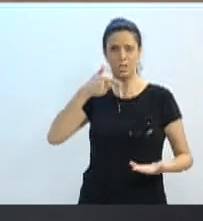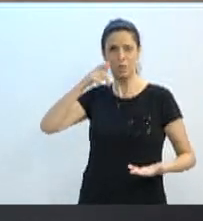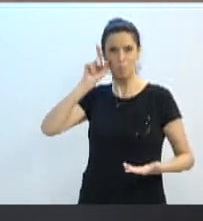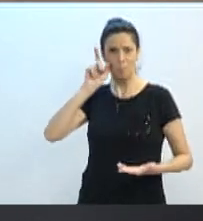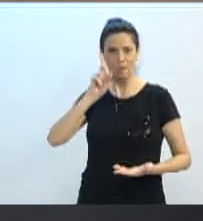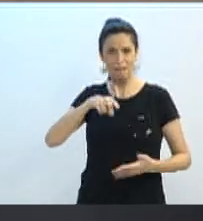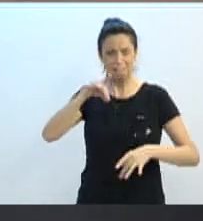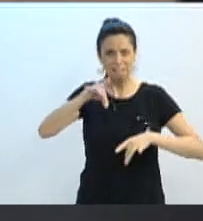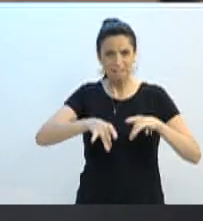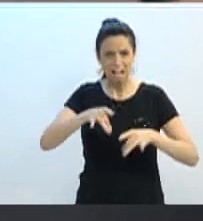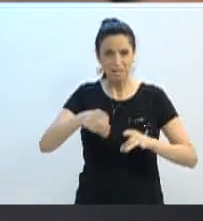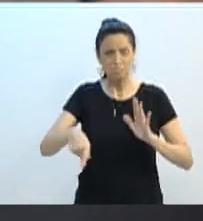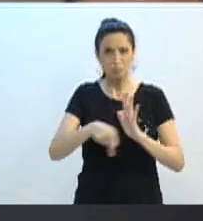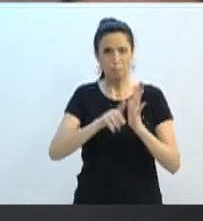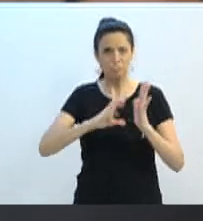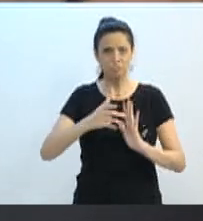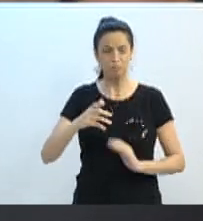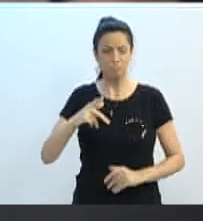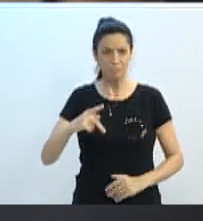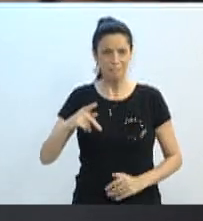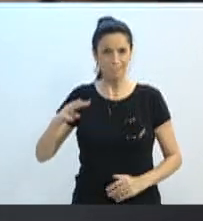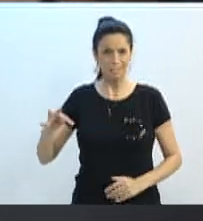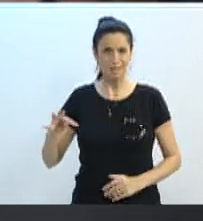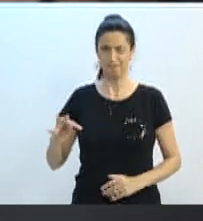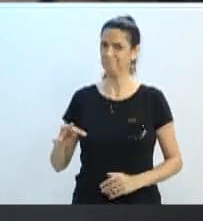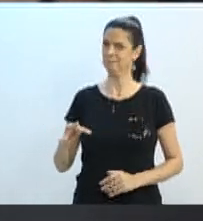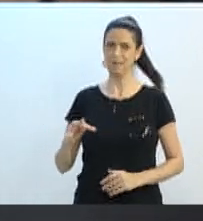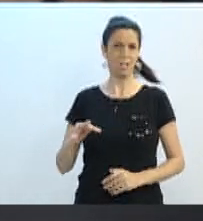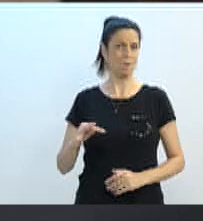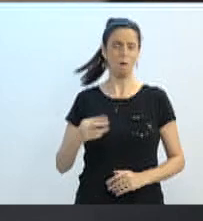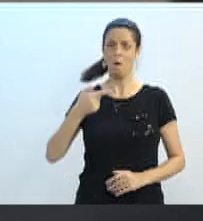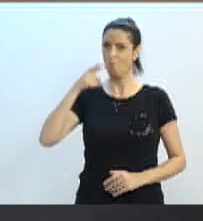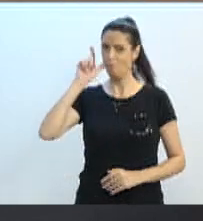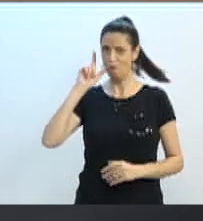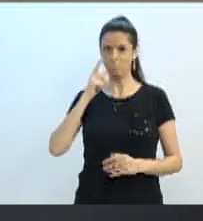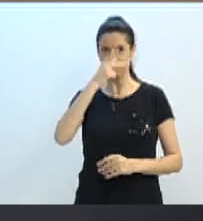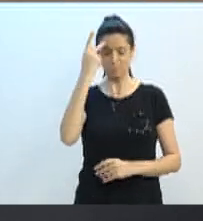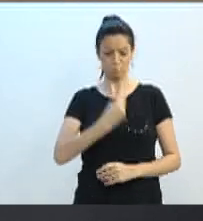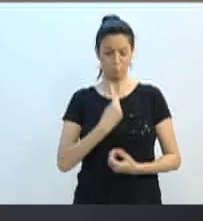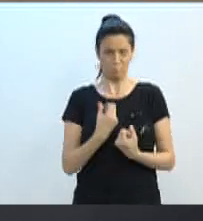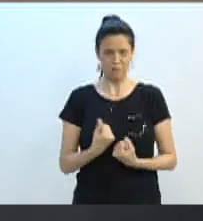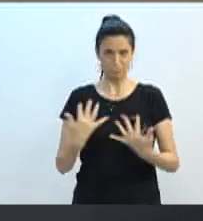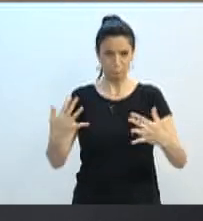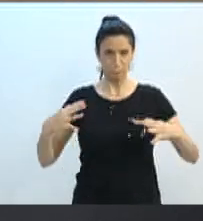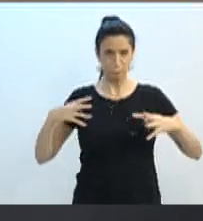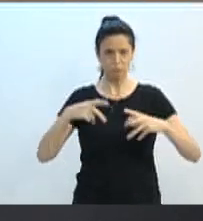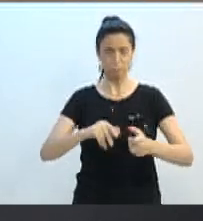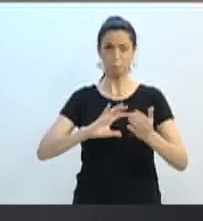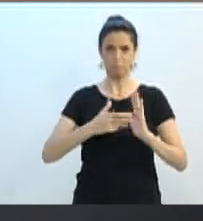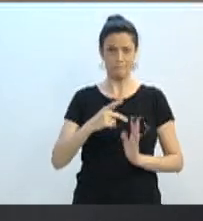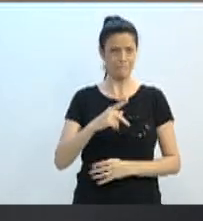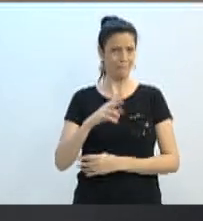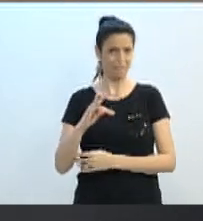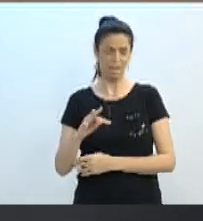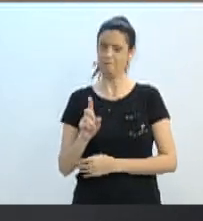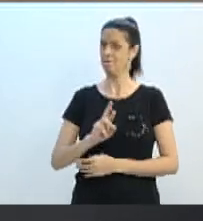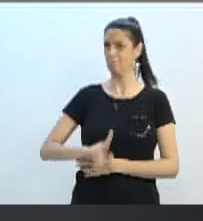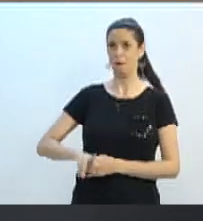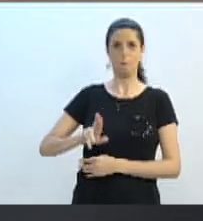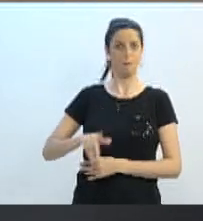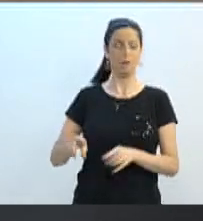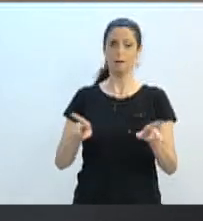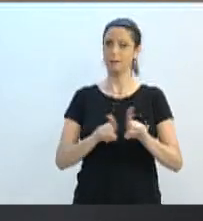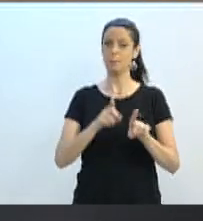quero crer que todo aquele plenário que estava aqui sentado fosse do PT. Não quero crer que todos que estavam acompanhando pela TVL também eram do